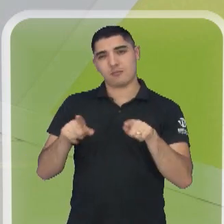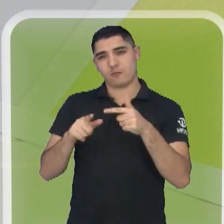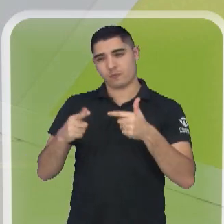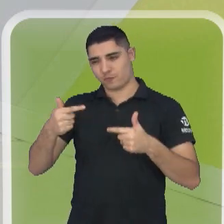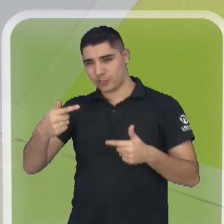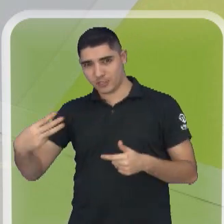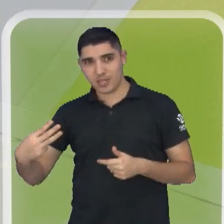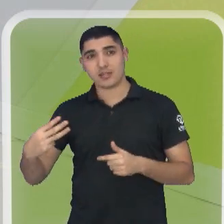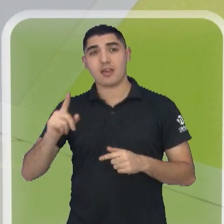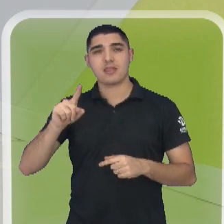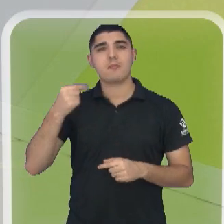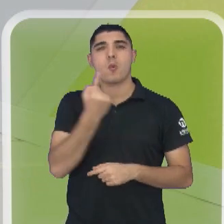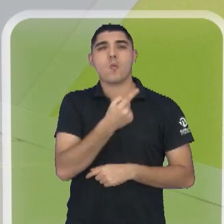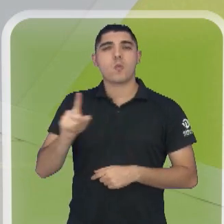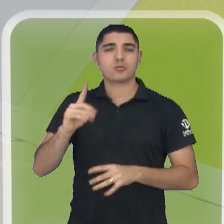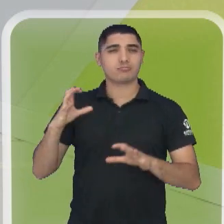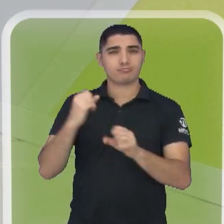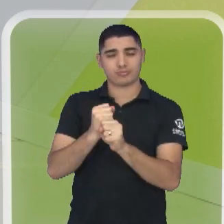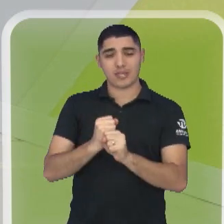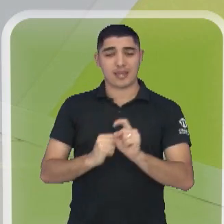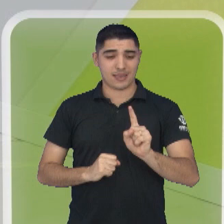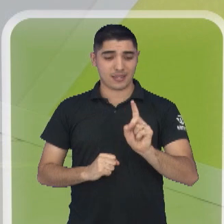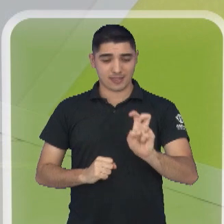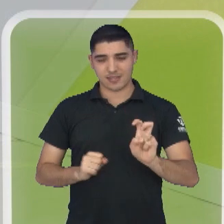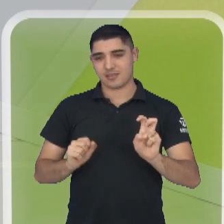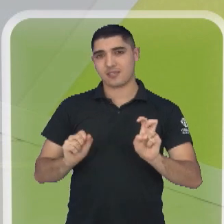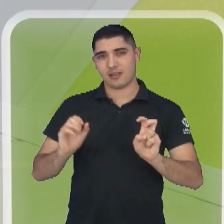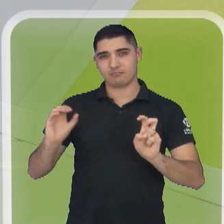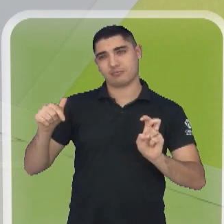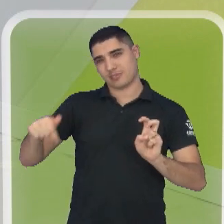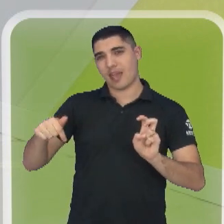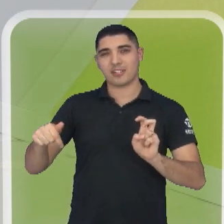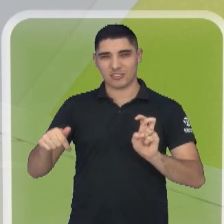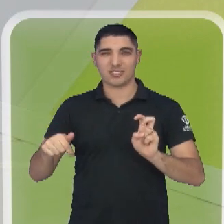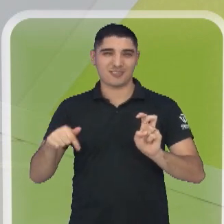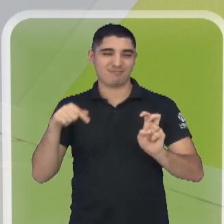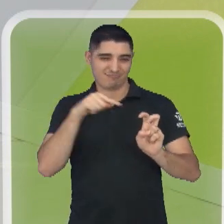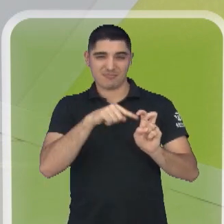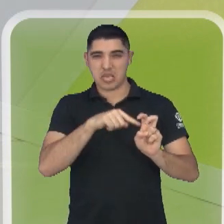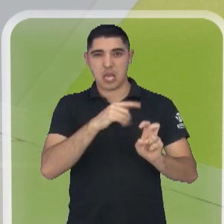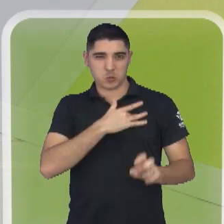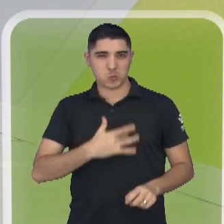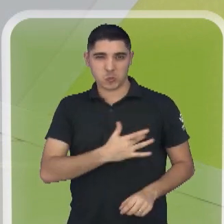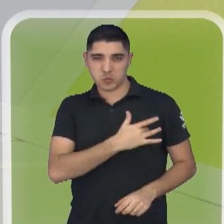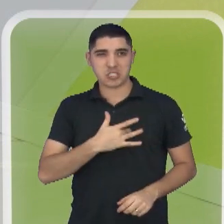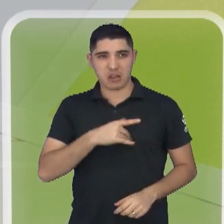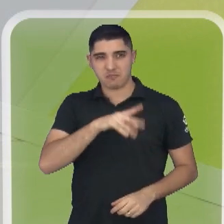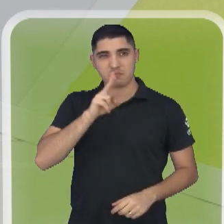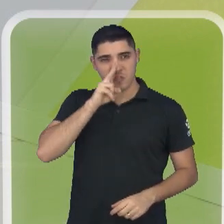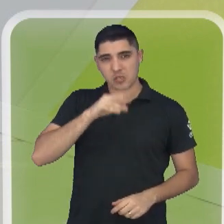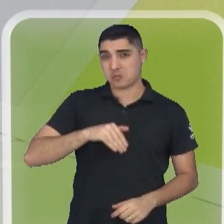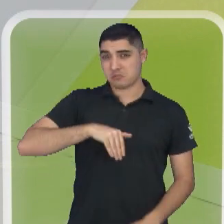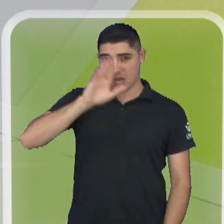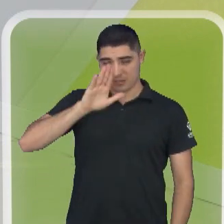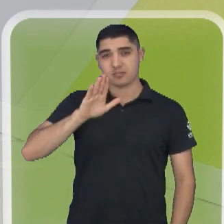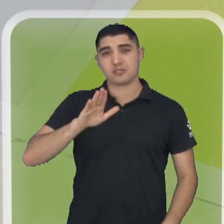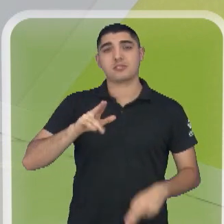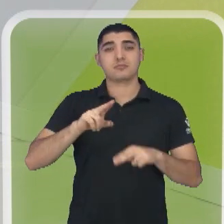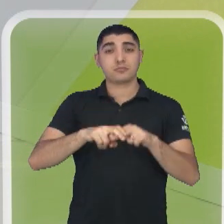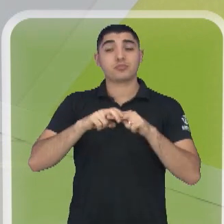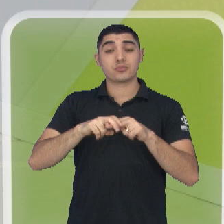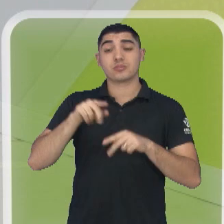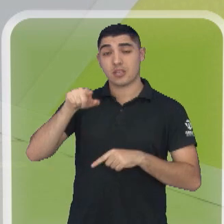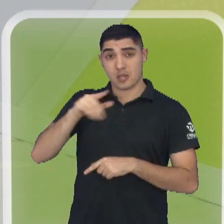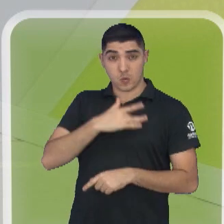set descambou. 15-7, não foi tão fácil quanto a gente imaginava. Você dizia, é o Cruzeiro e mais um, e eu também concordava com